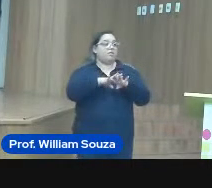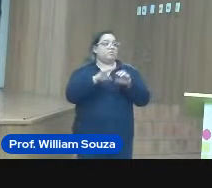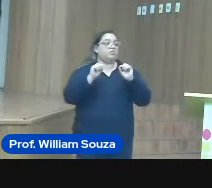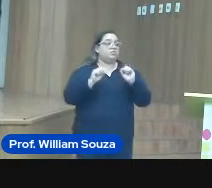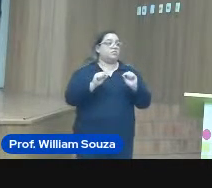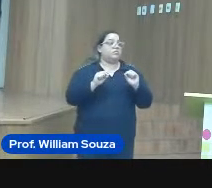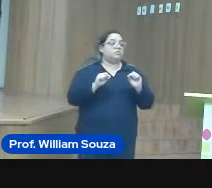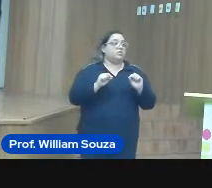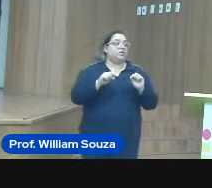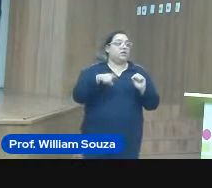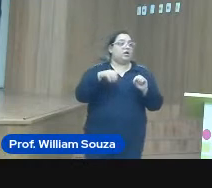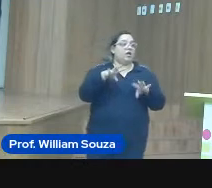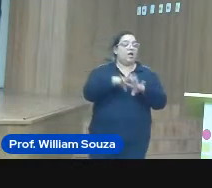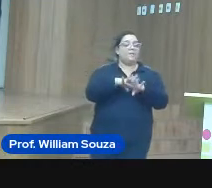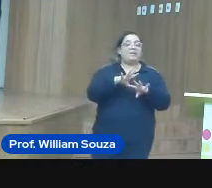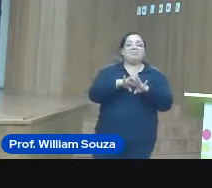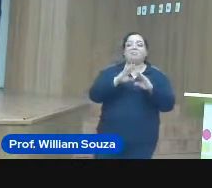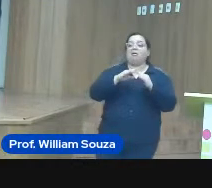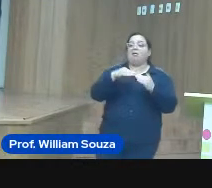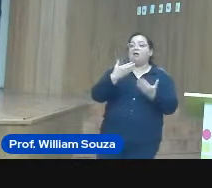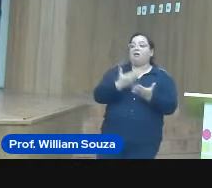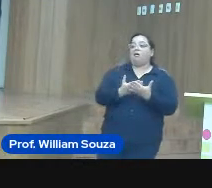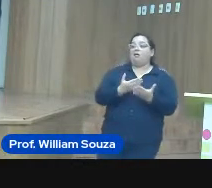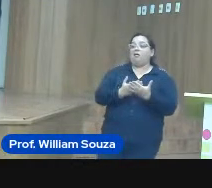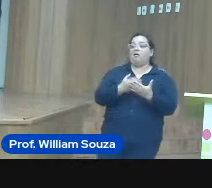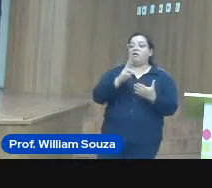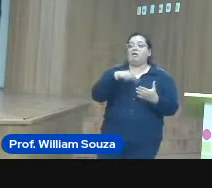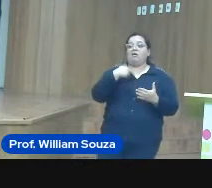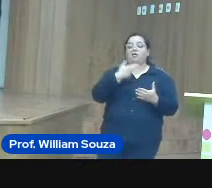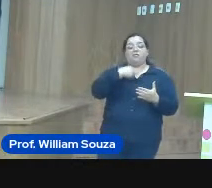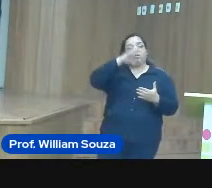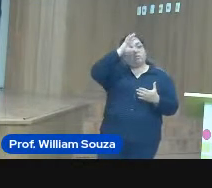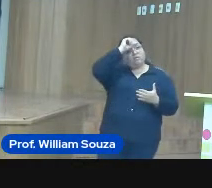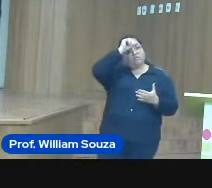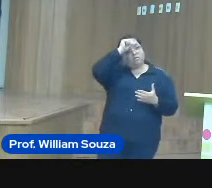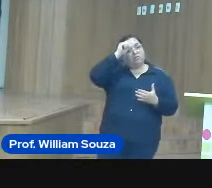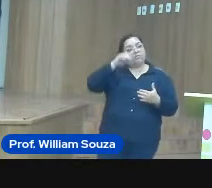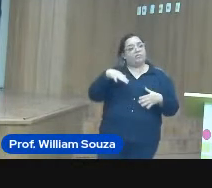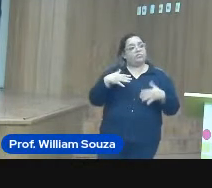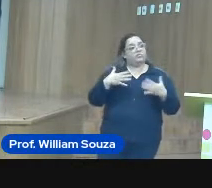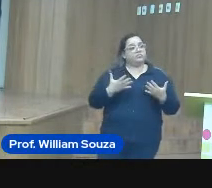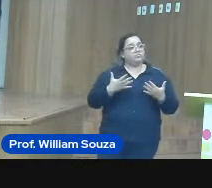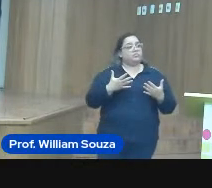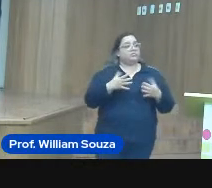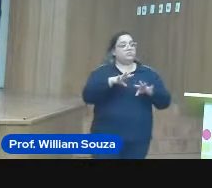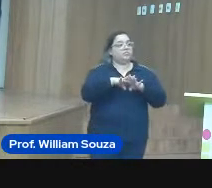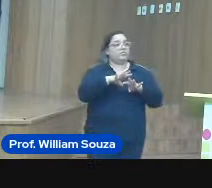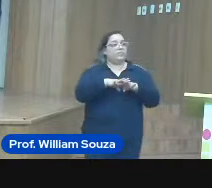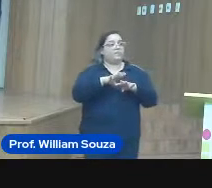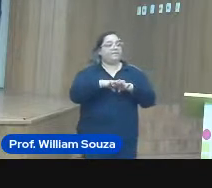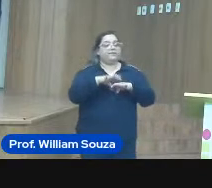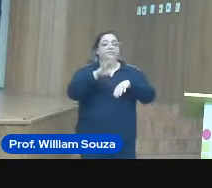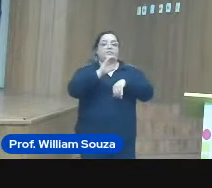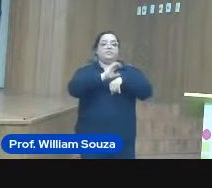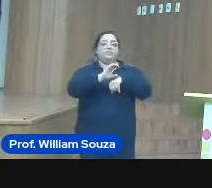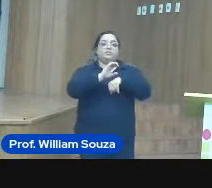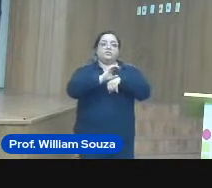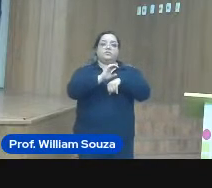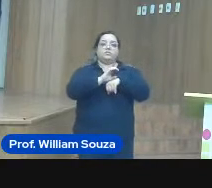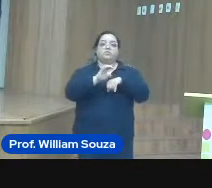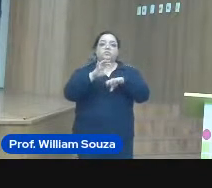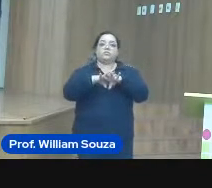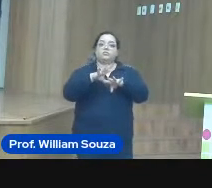essa matemática escolar que a gente aprende, ou a matemática que a gente aprende é nos cursos de matemática,